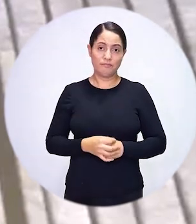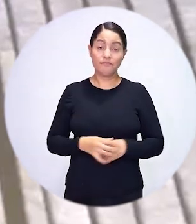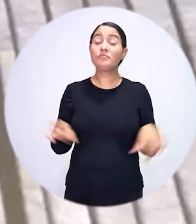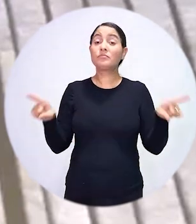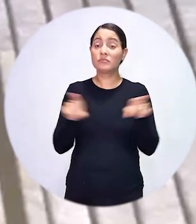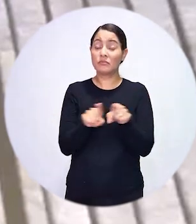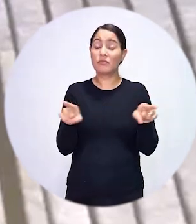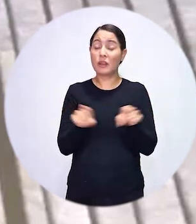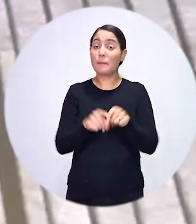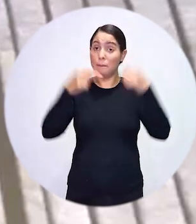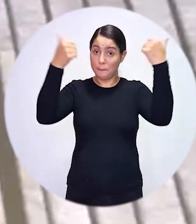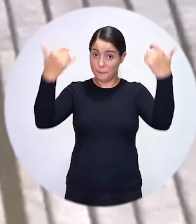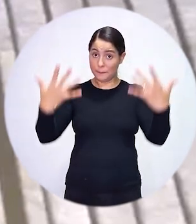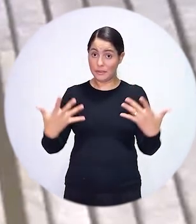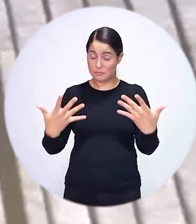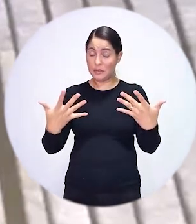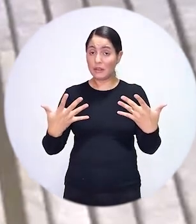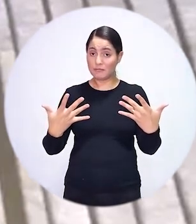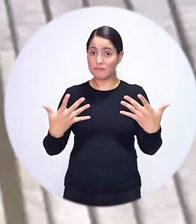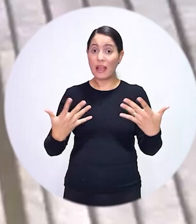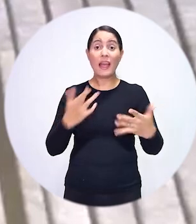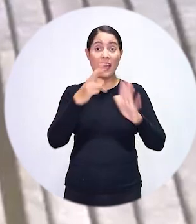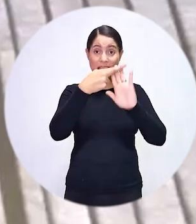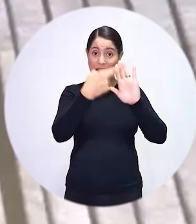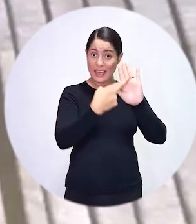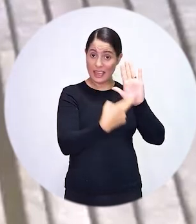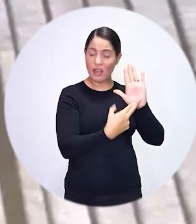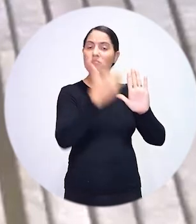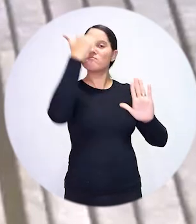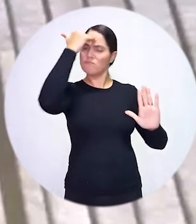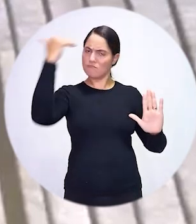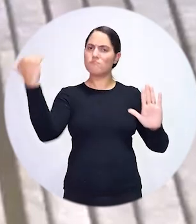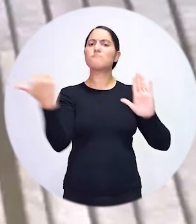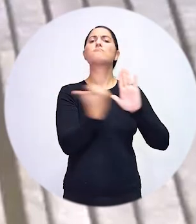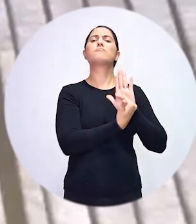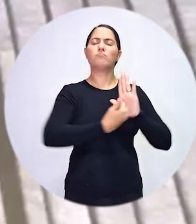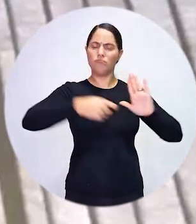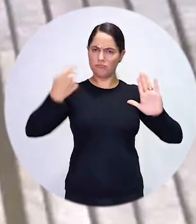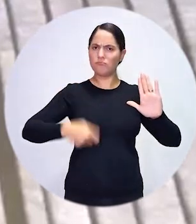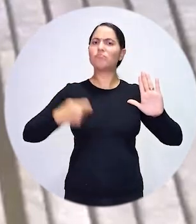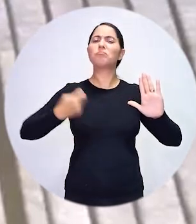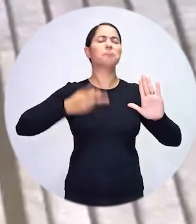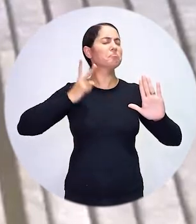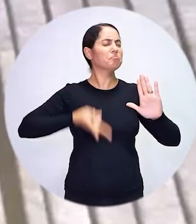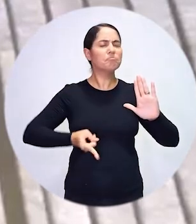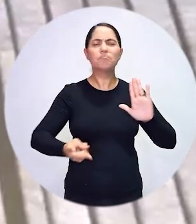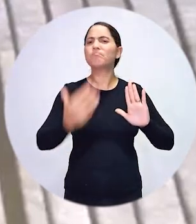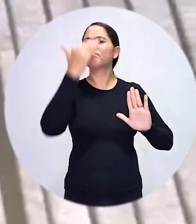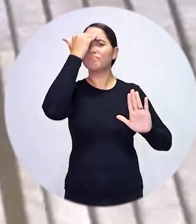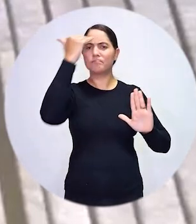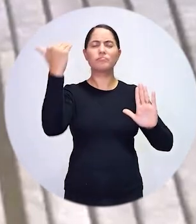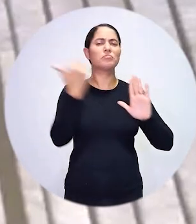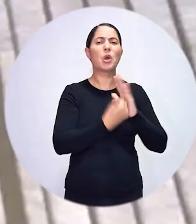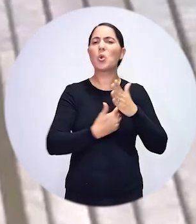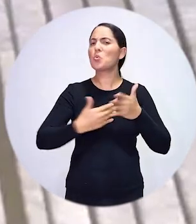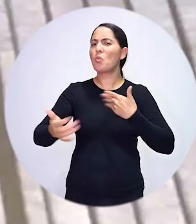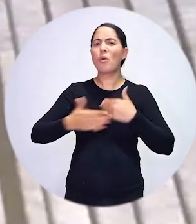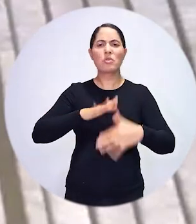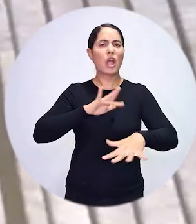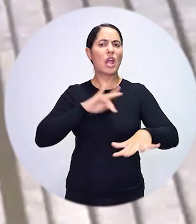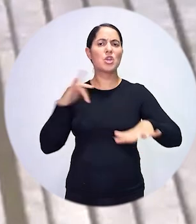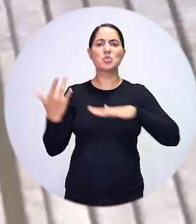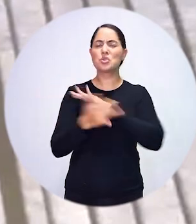2021. Ainda é importante ressaltar que devemos respeitar as regras, sempre, em